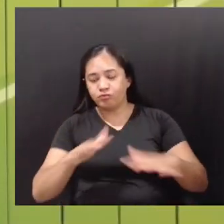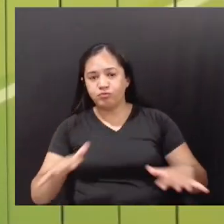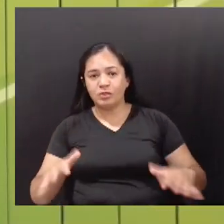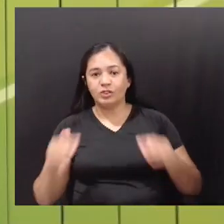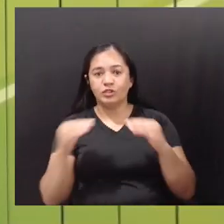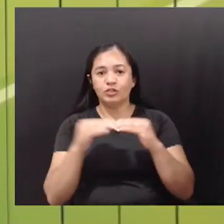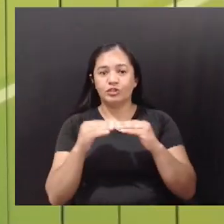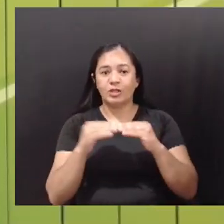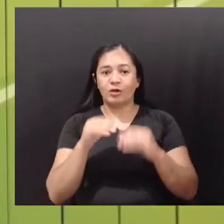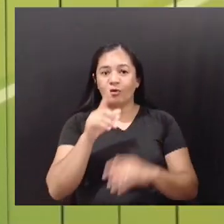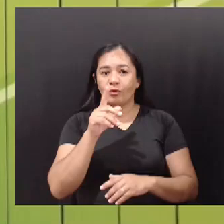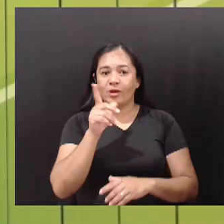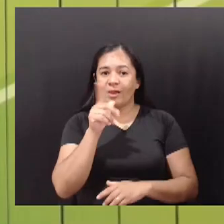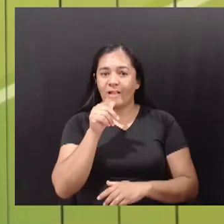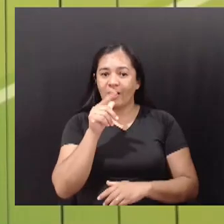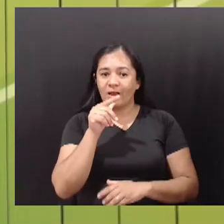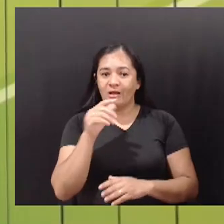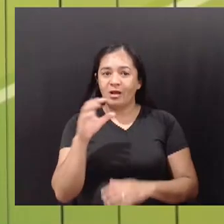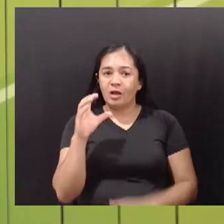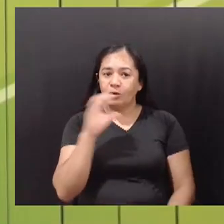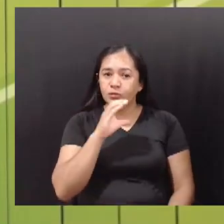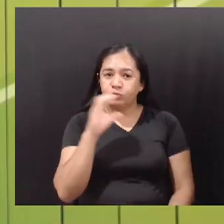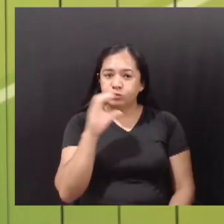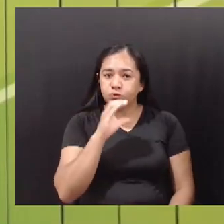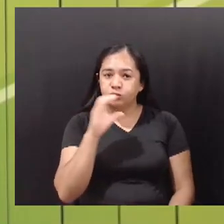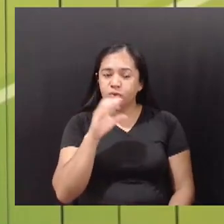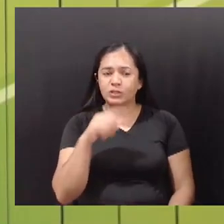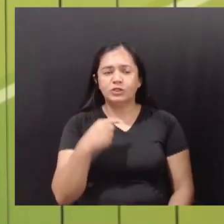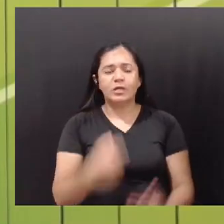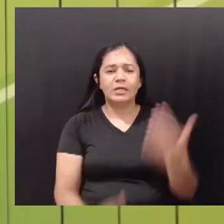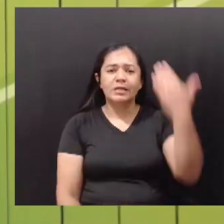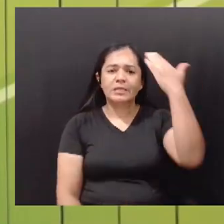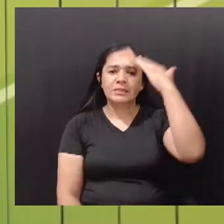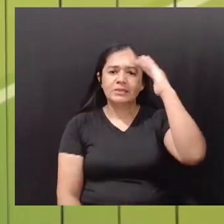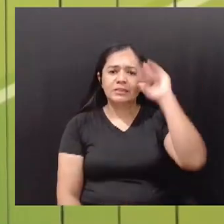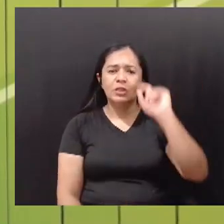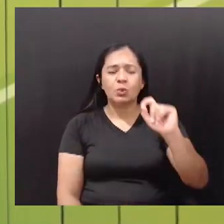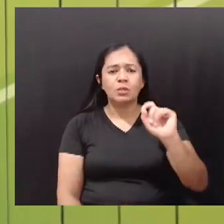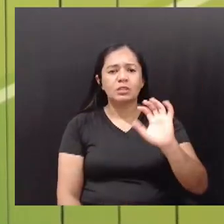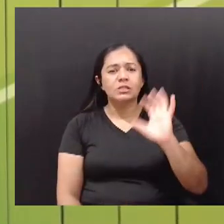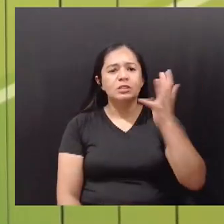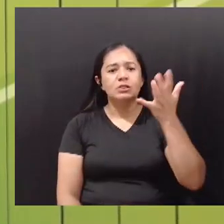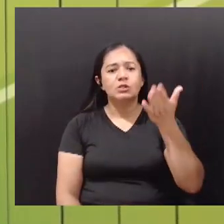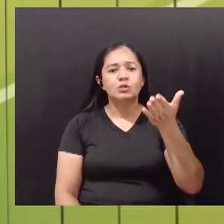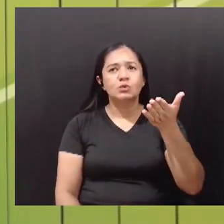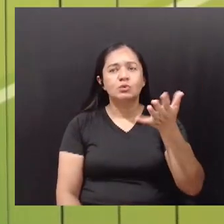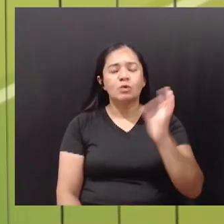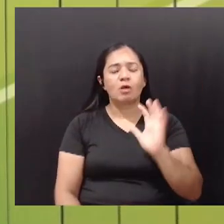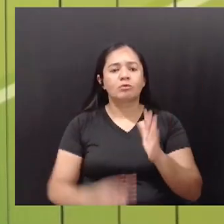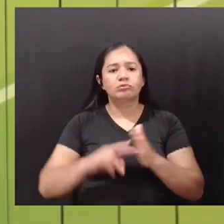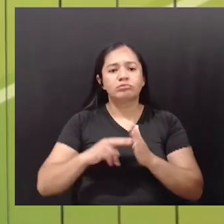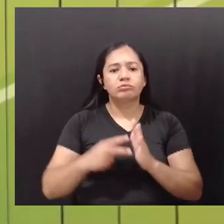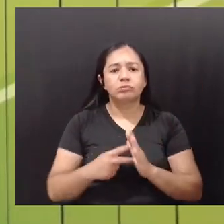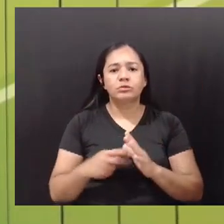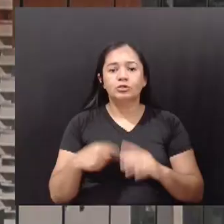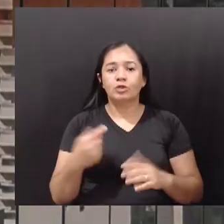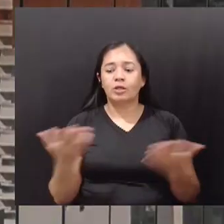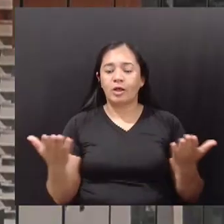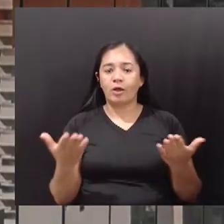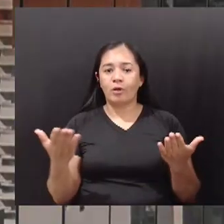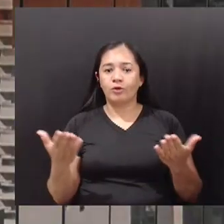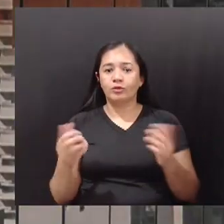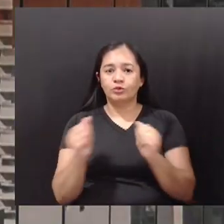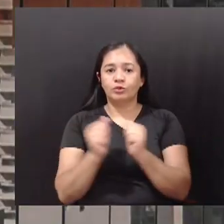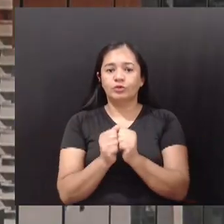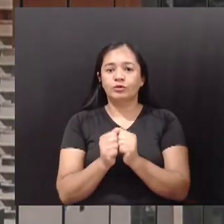oceanos esquenta. E para a gente entender o que tudo isso significa, nós estamos conectados agora com o